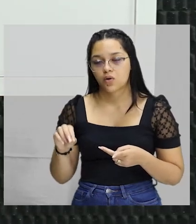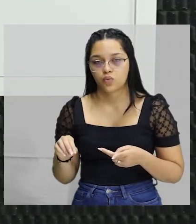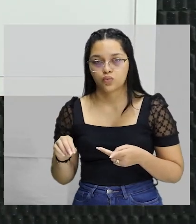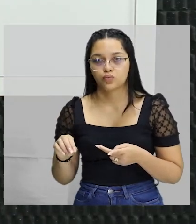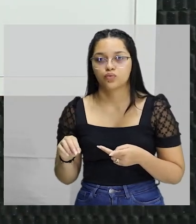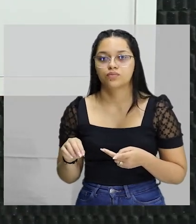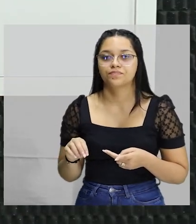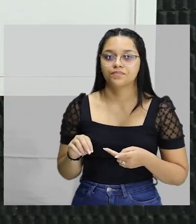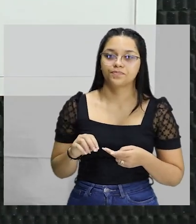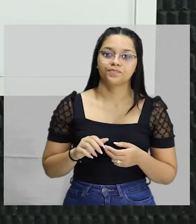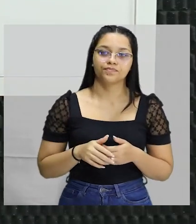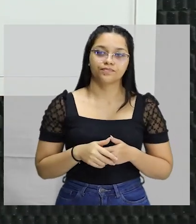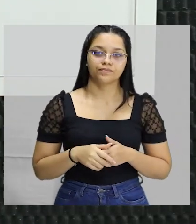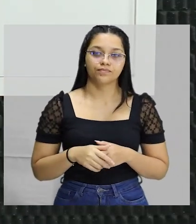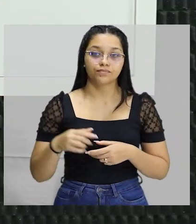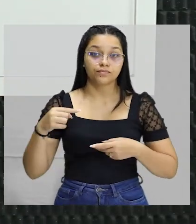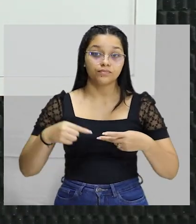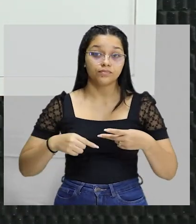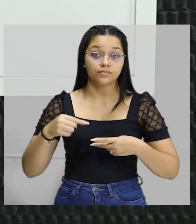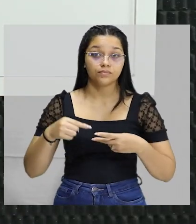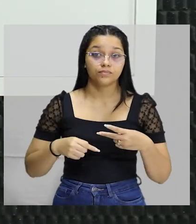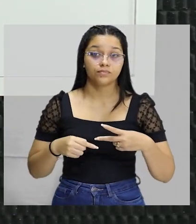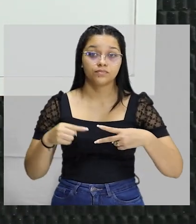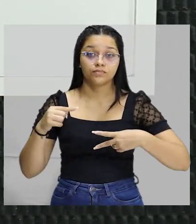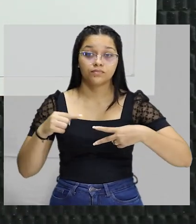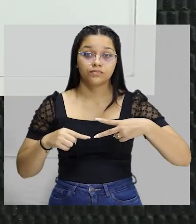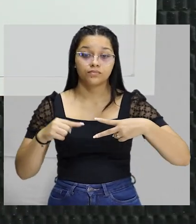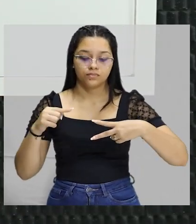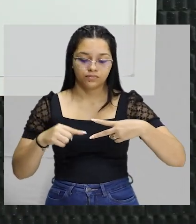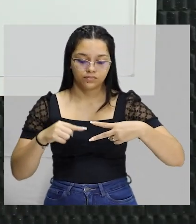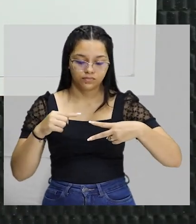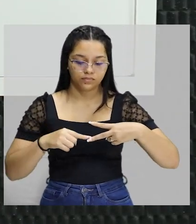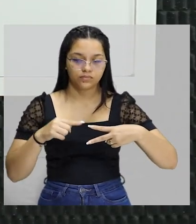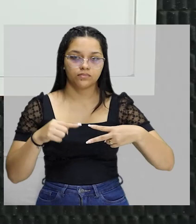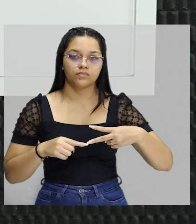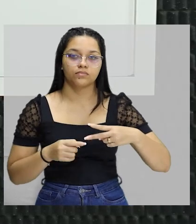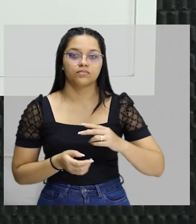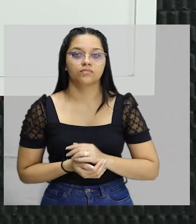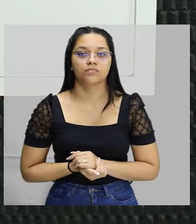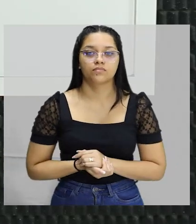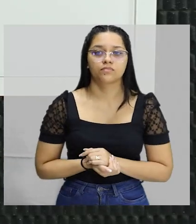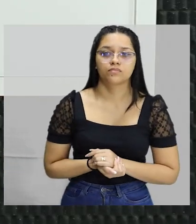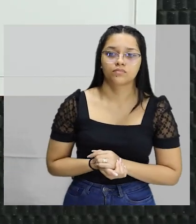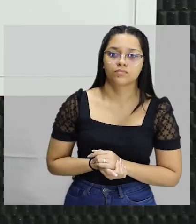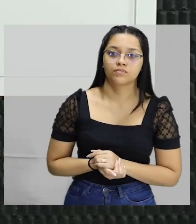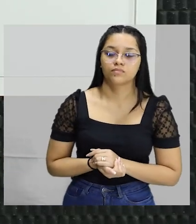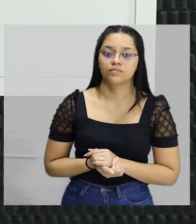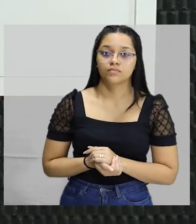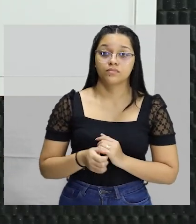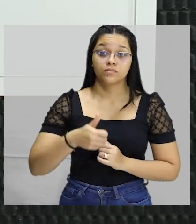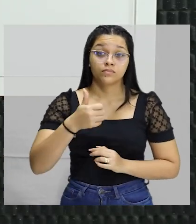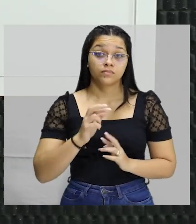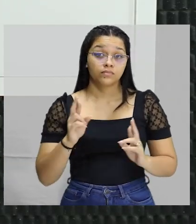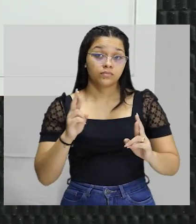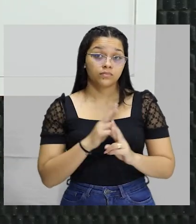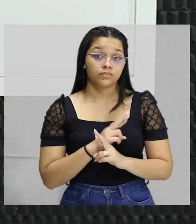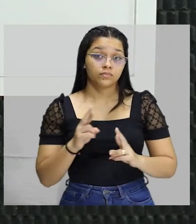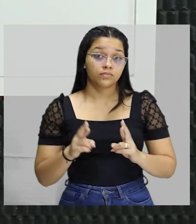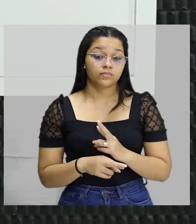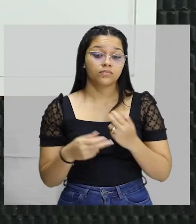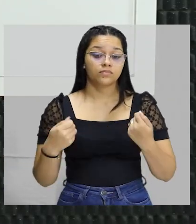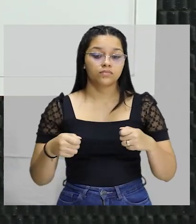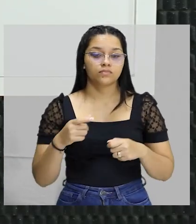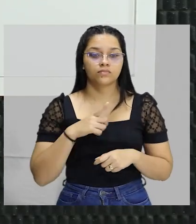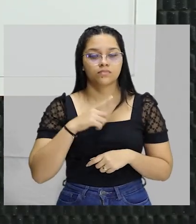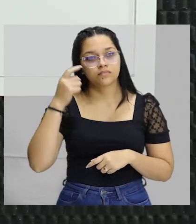agudo. Tá ok? Som grave e som agudo. Essa é a primeira relação que a gente tem que ter em mente.